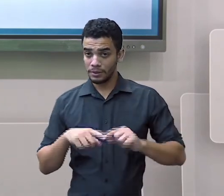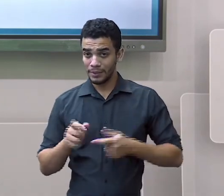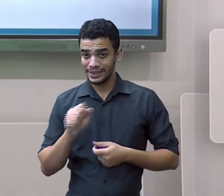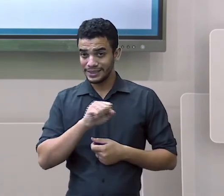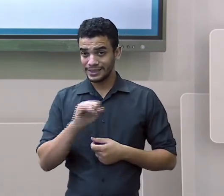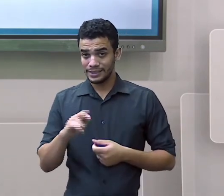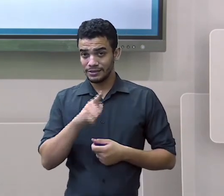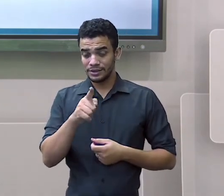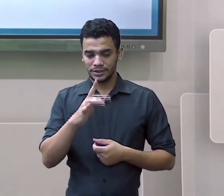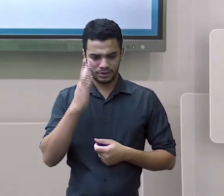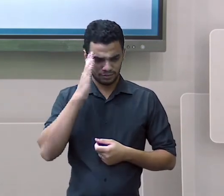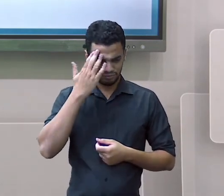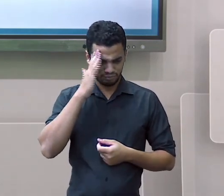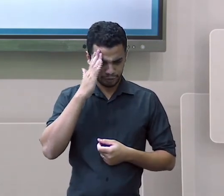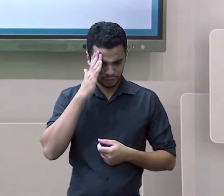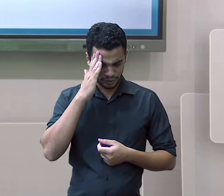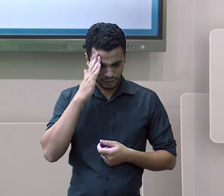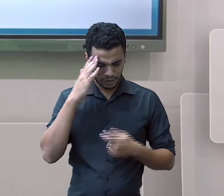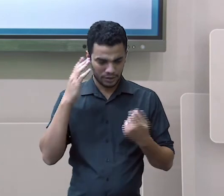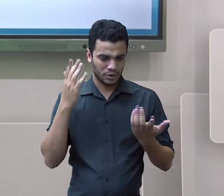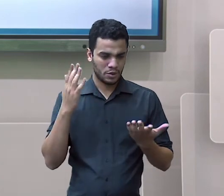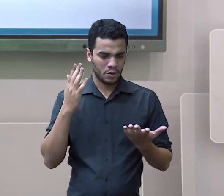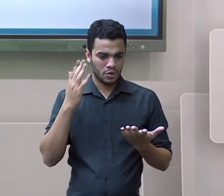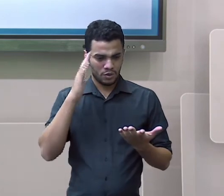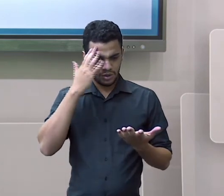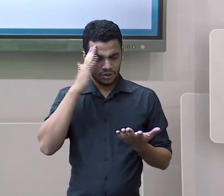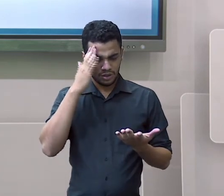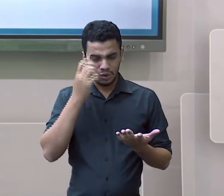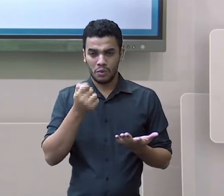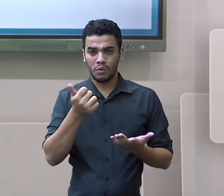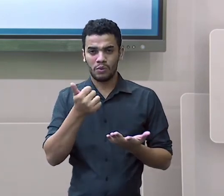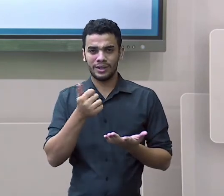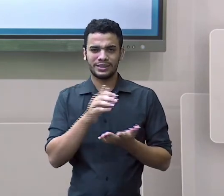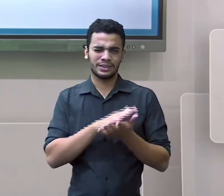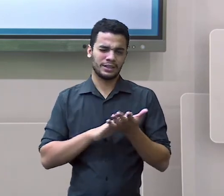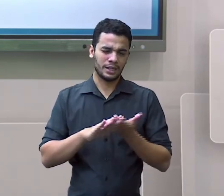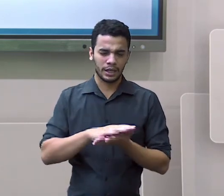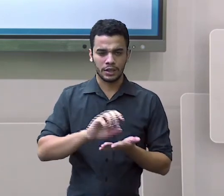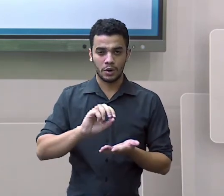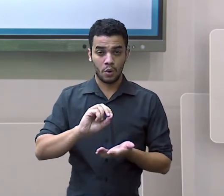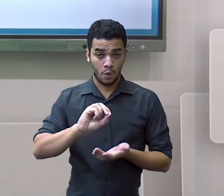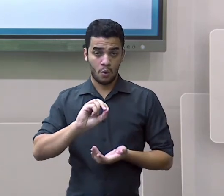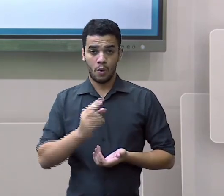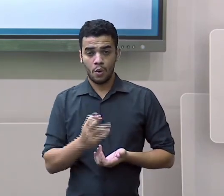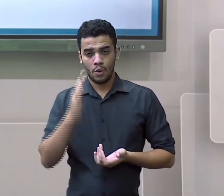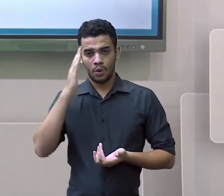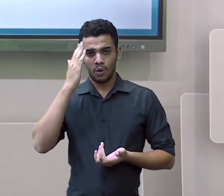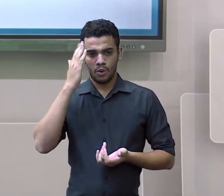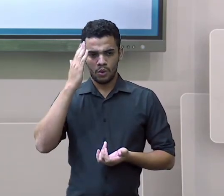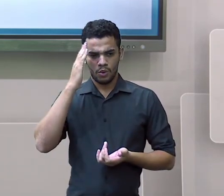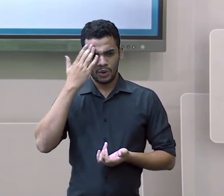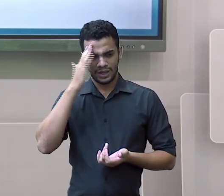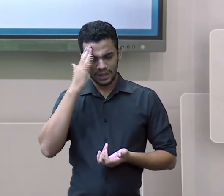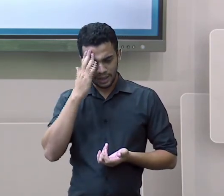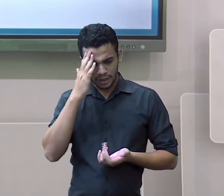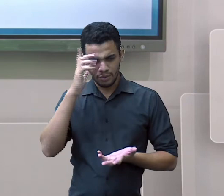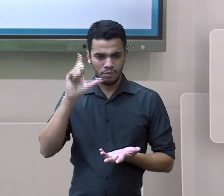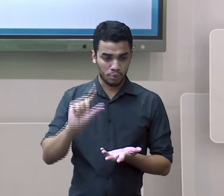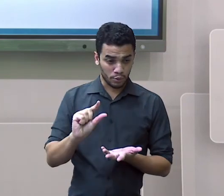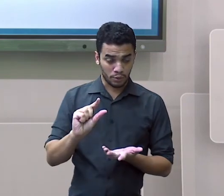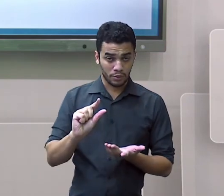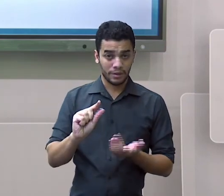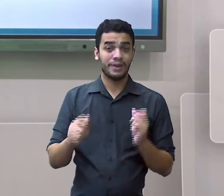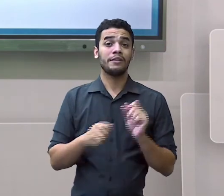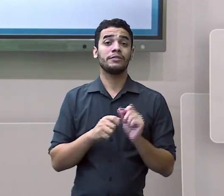compreendido, busque mais explicações, mais detalhes, através do